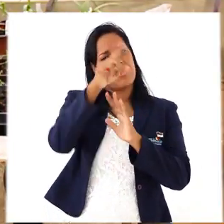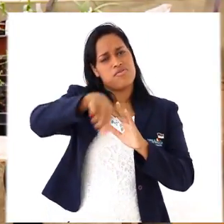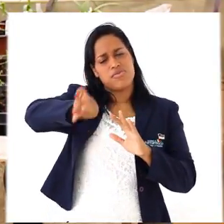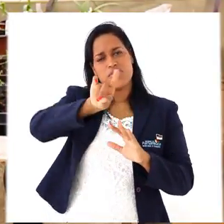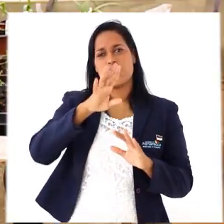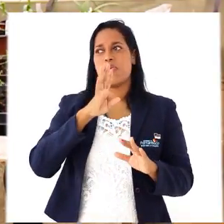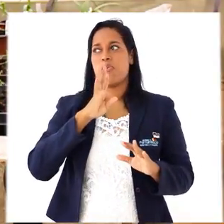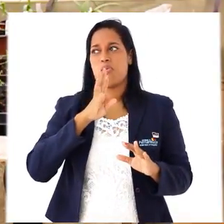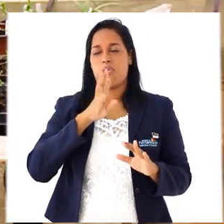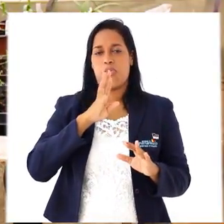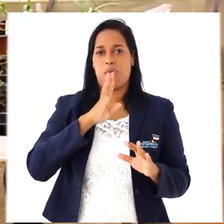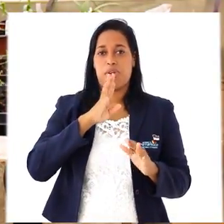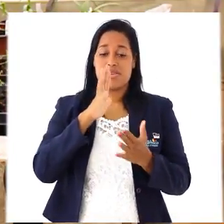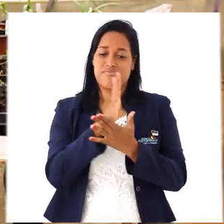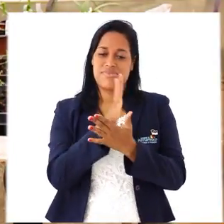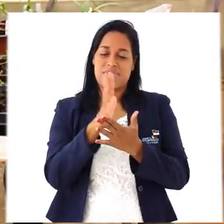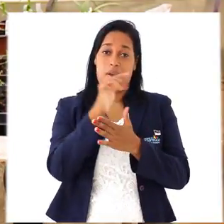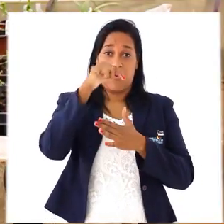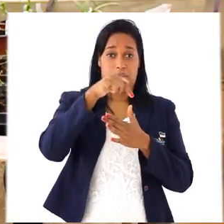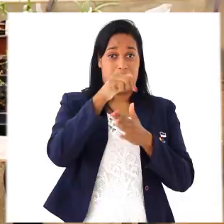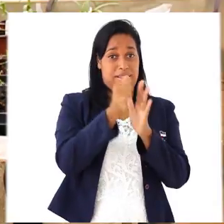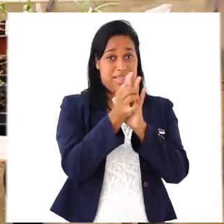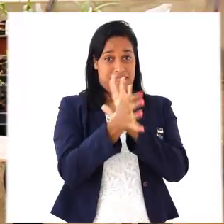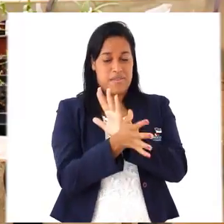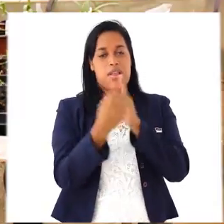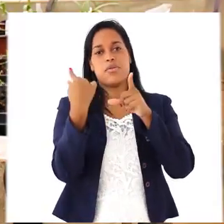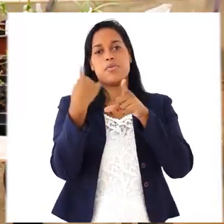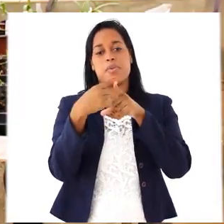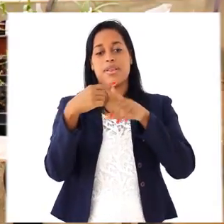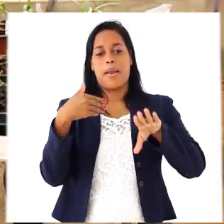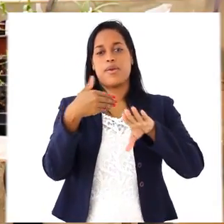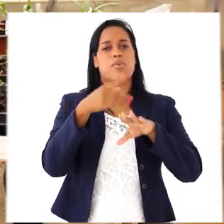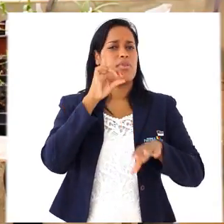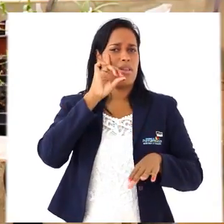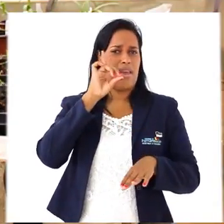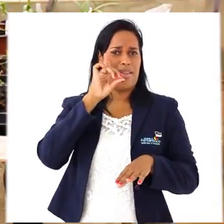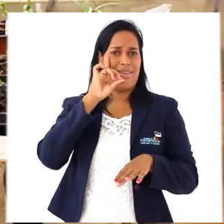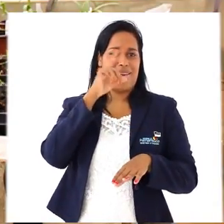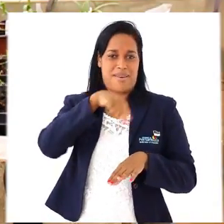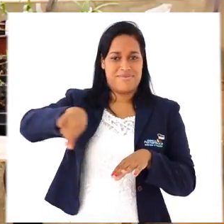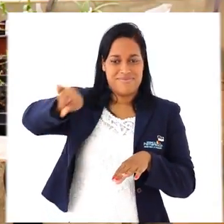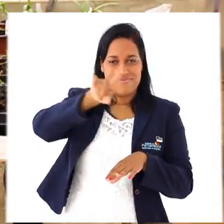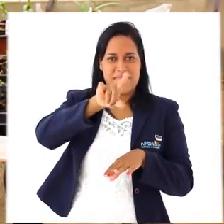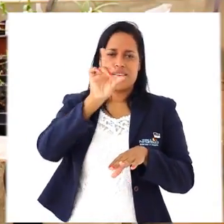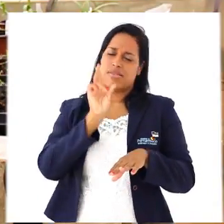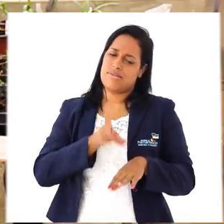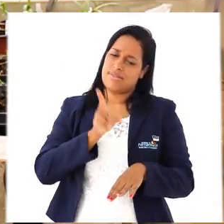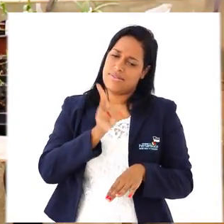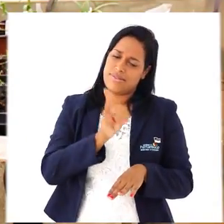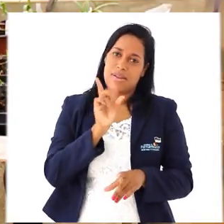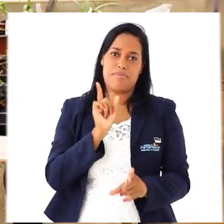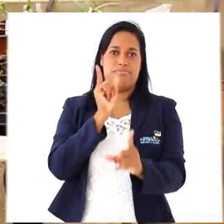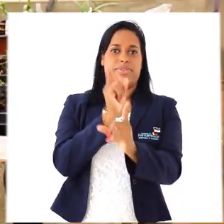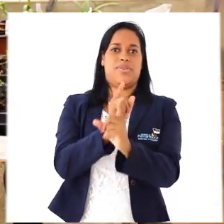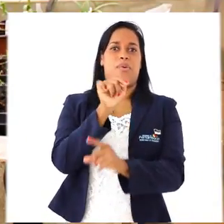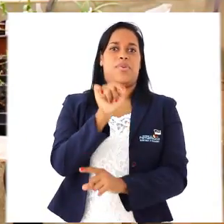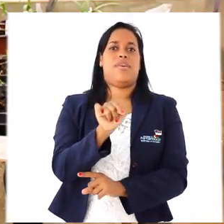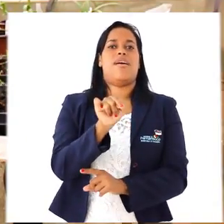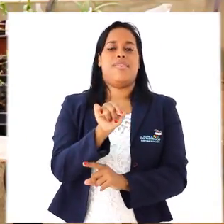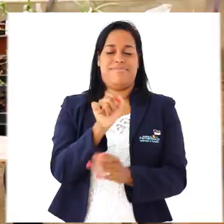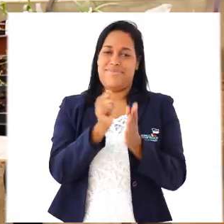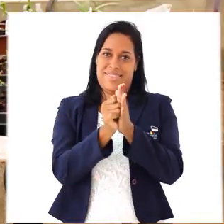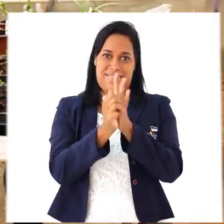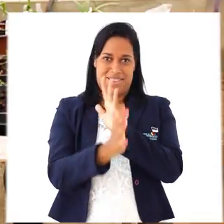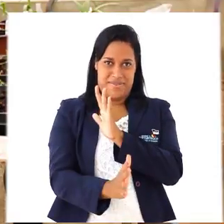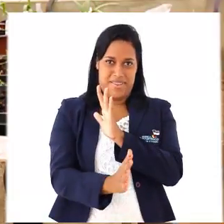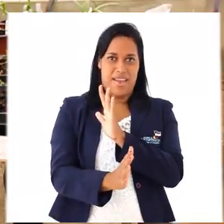muito com esse tipo de atividade porque está próximo de você, você vai encontrar próximo de você sempre esse tipo de